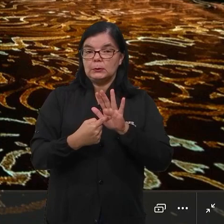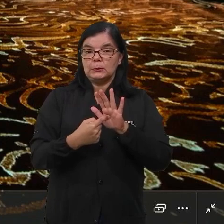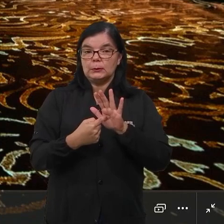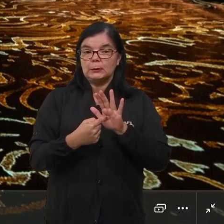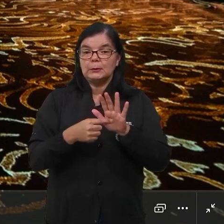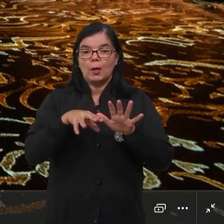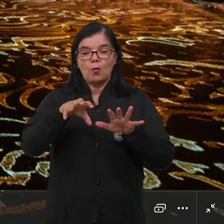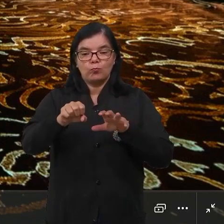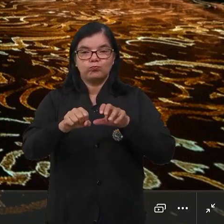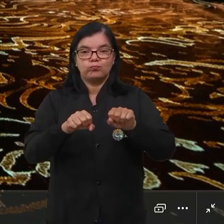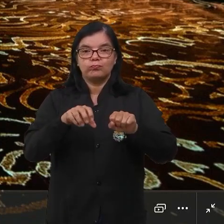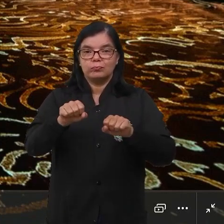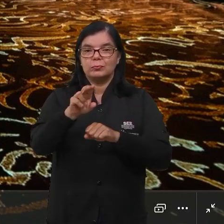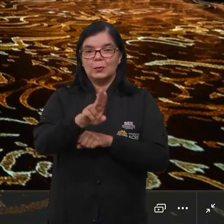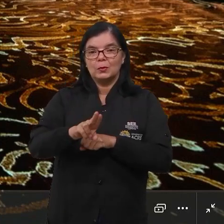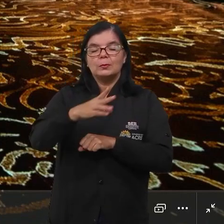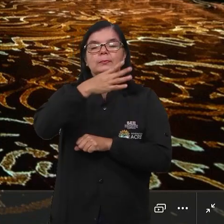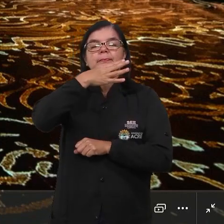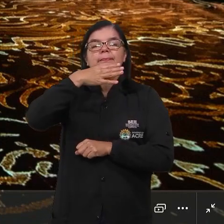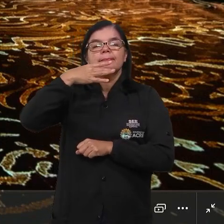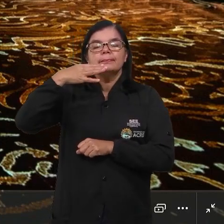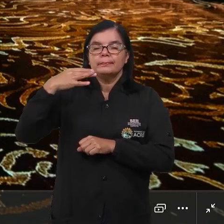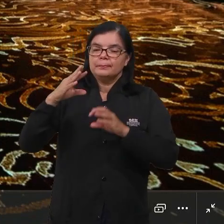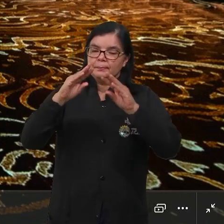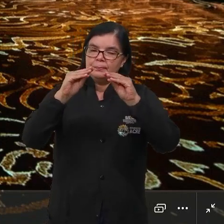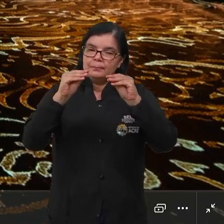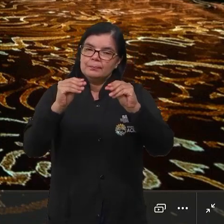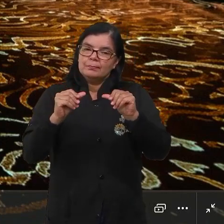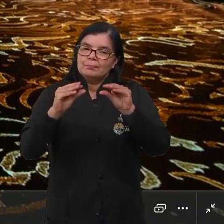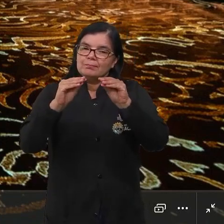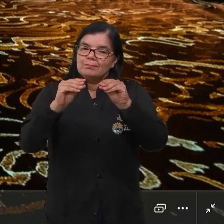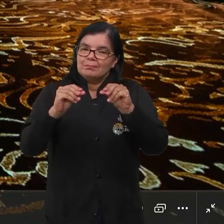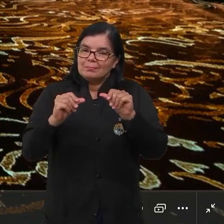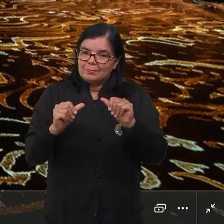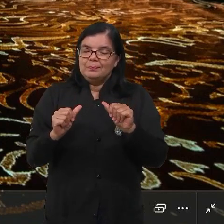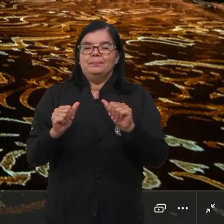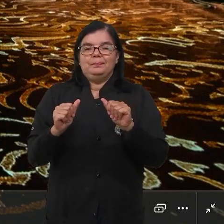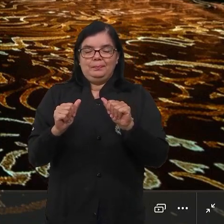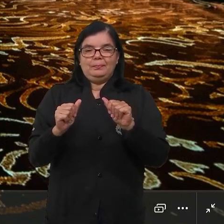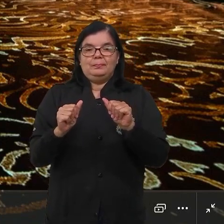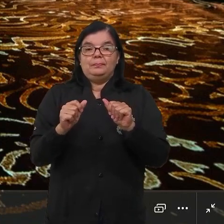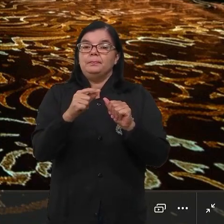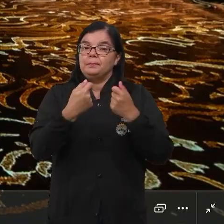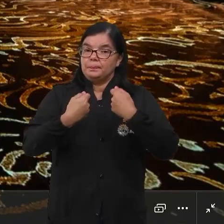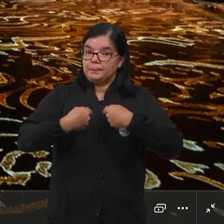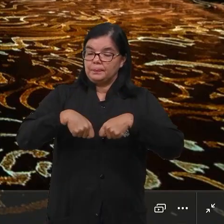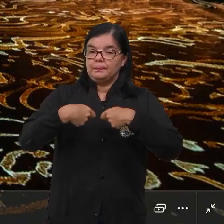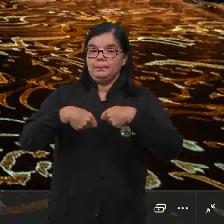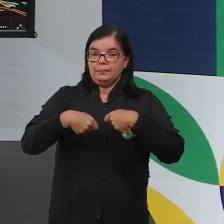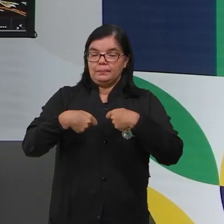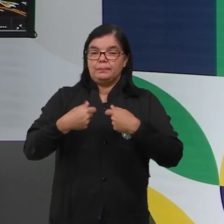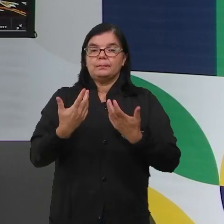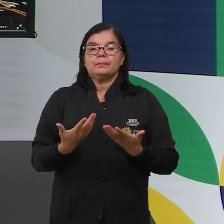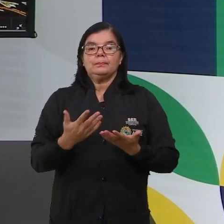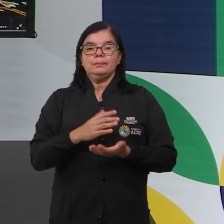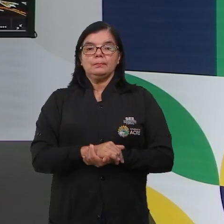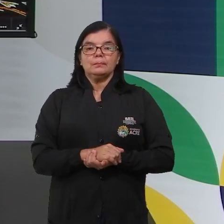sensoriais, tem o uso de aromas e texturas, quando são exposições que você precisa